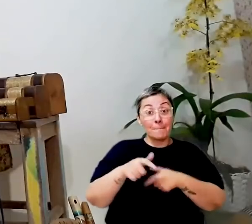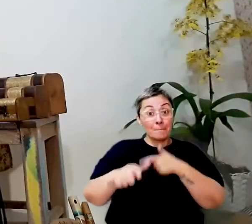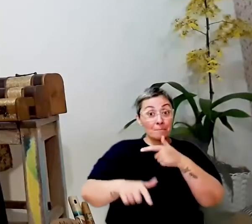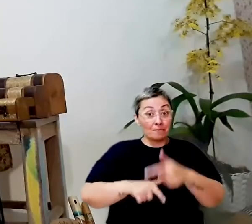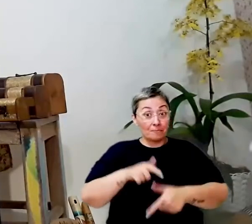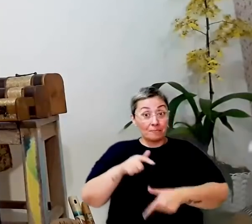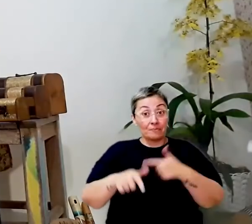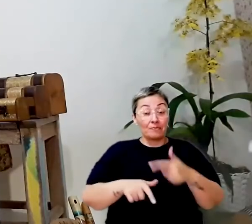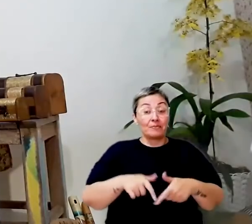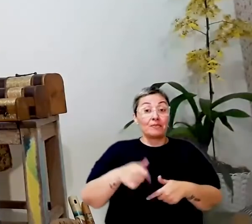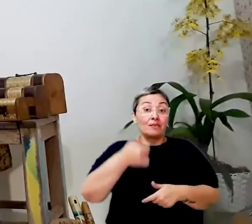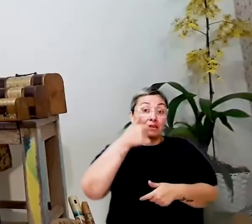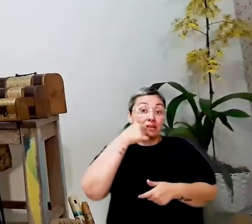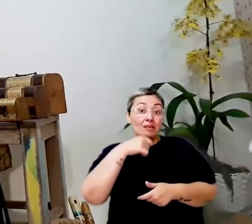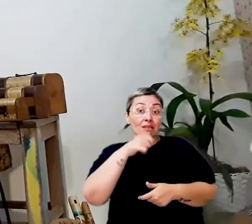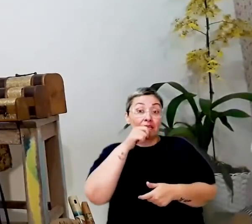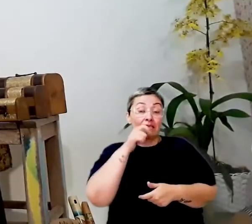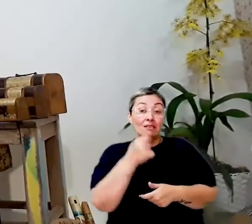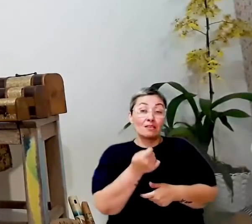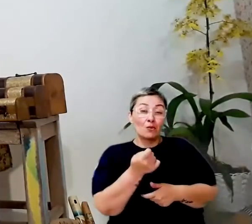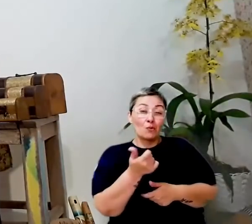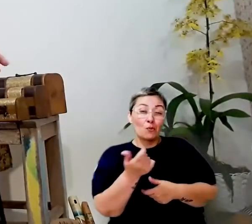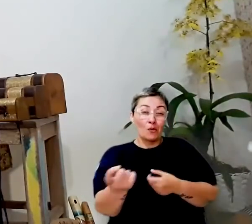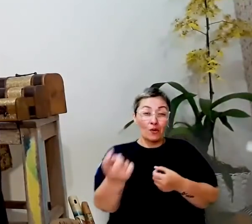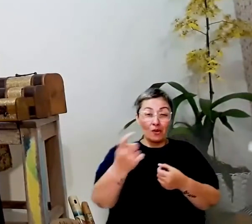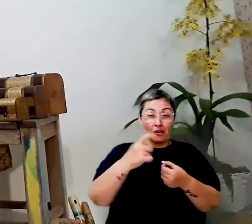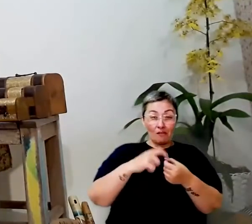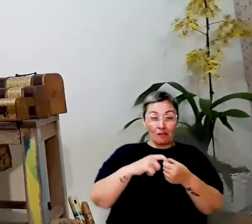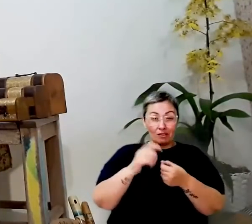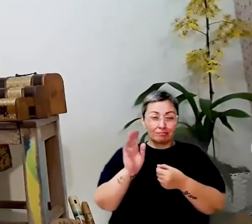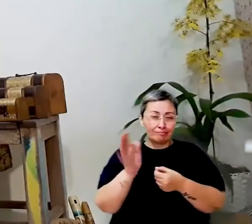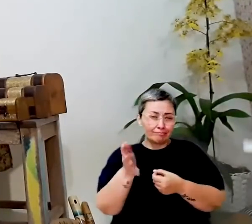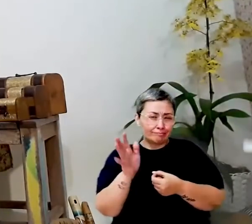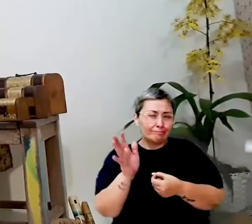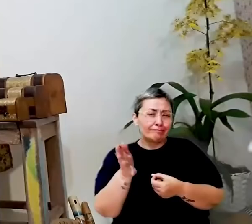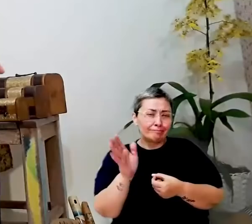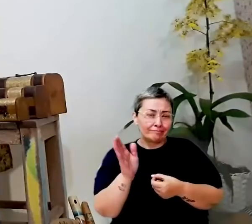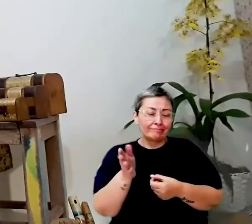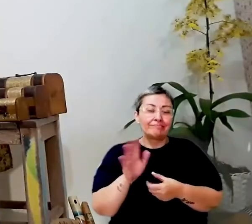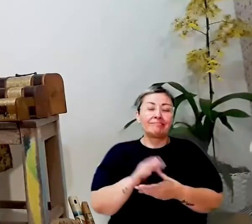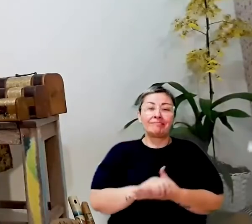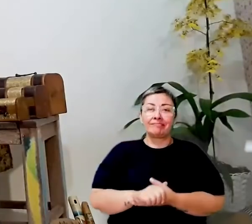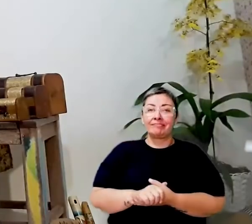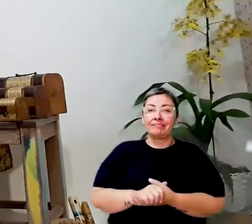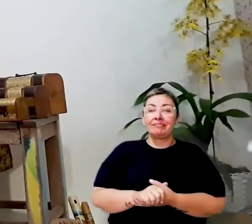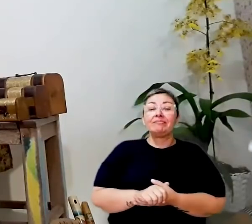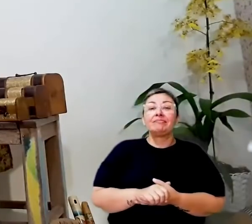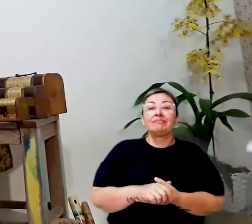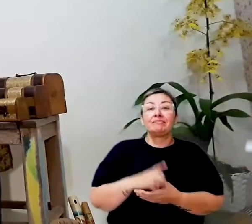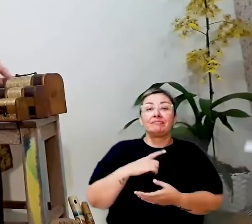foi pra roça, mamãe já vem já já.